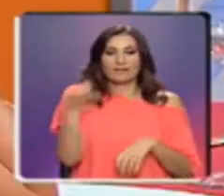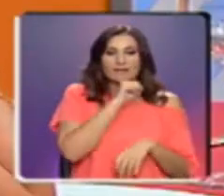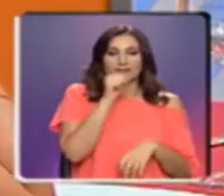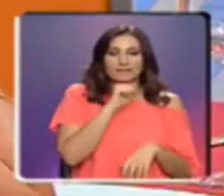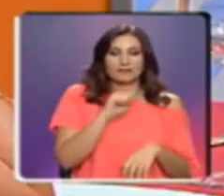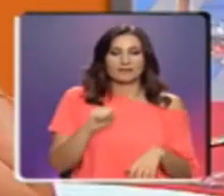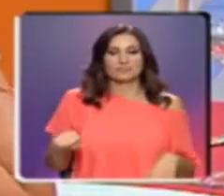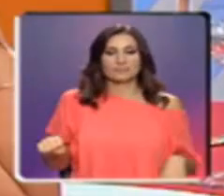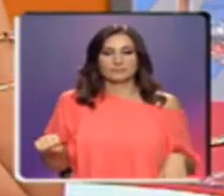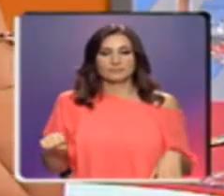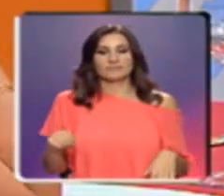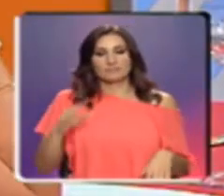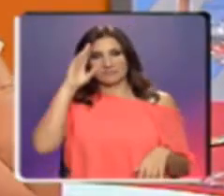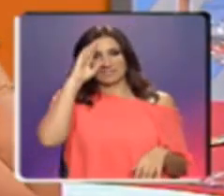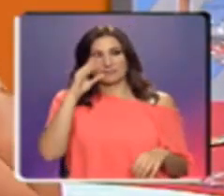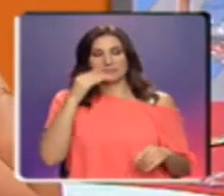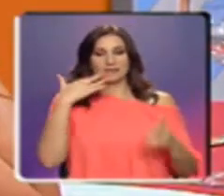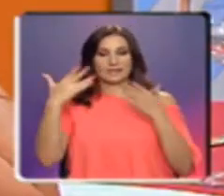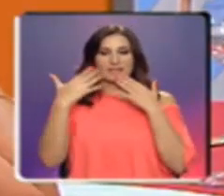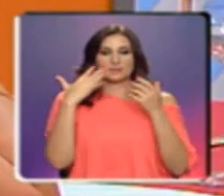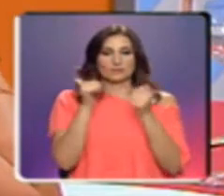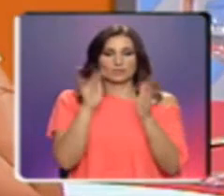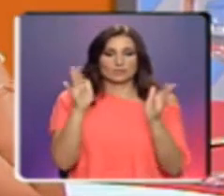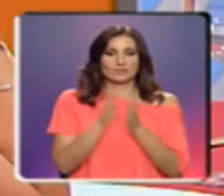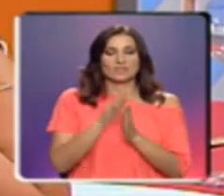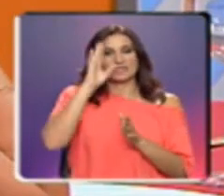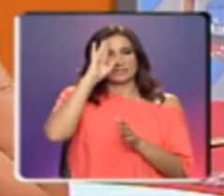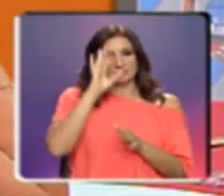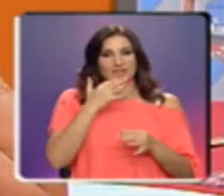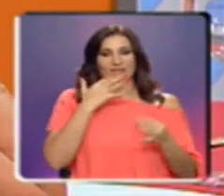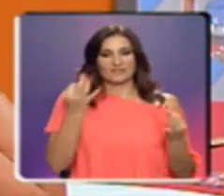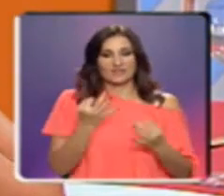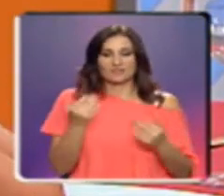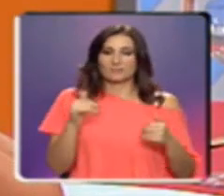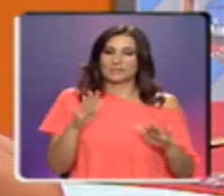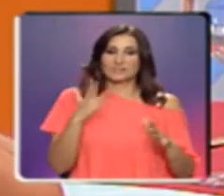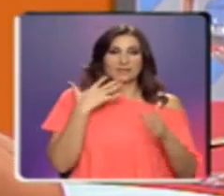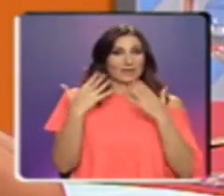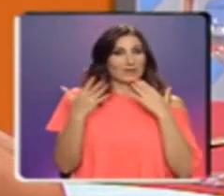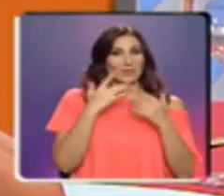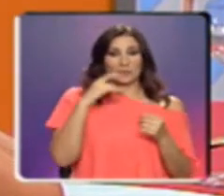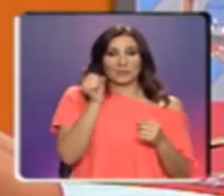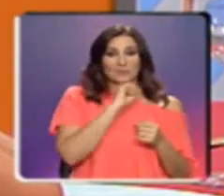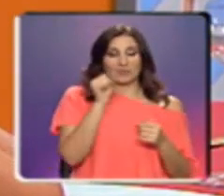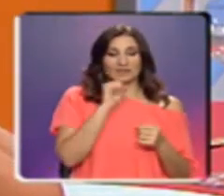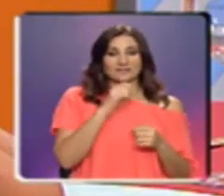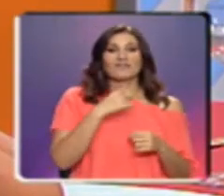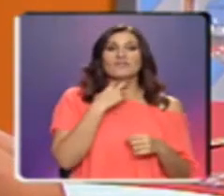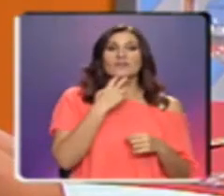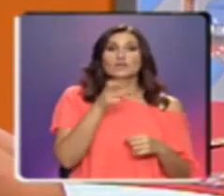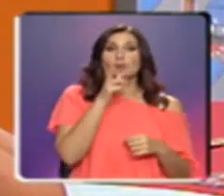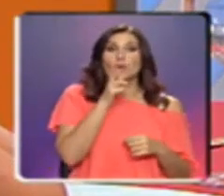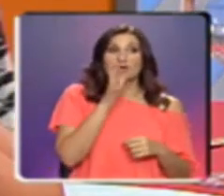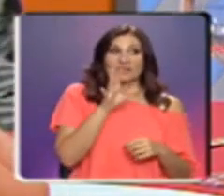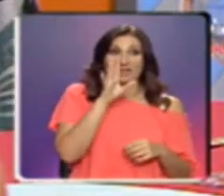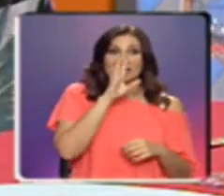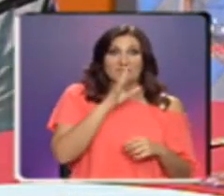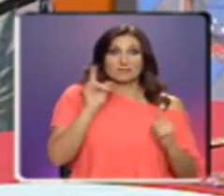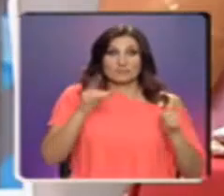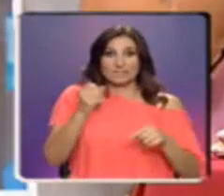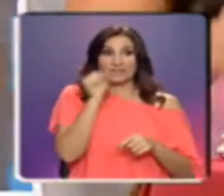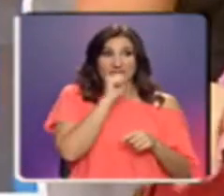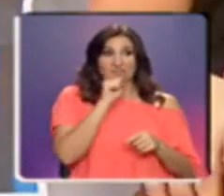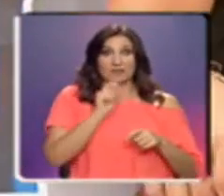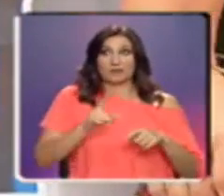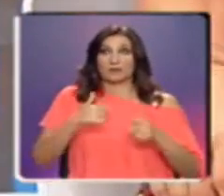Não. Mas sabe os cânticos todos? Sei de facto, mas não canto. A voz já é assustadora. Se eu começar a cantar, eles fugiam todos.